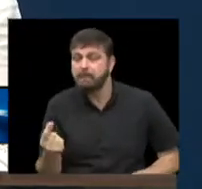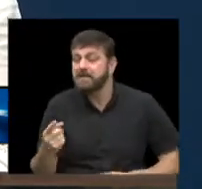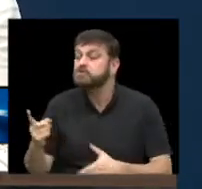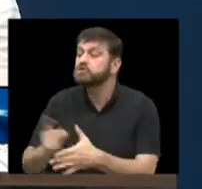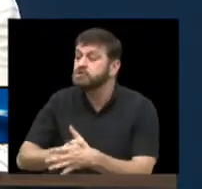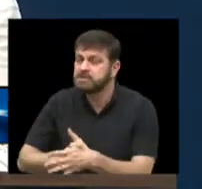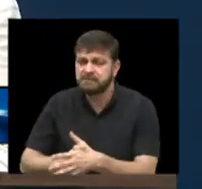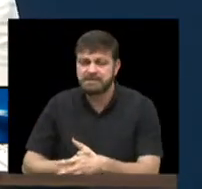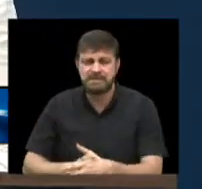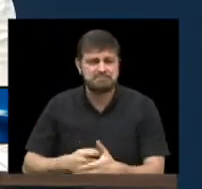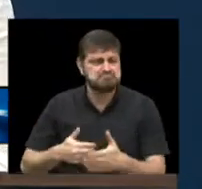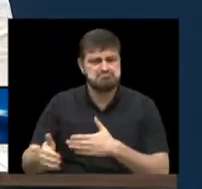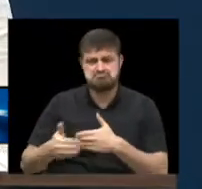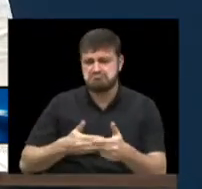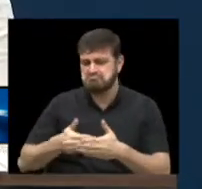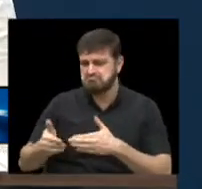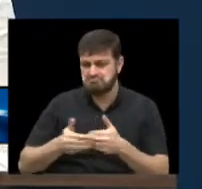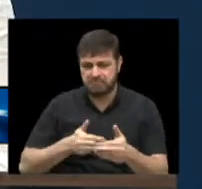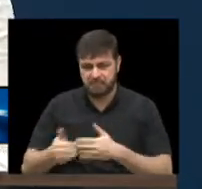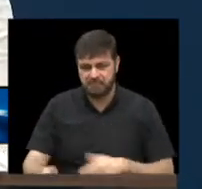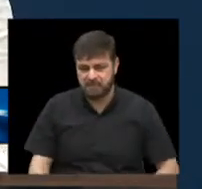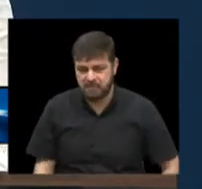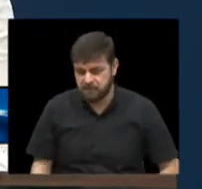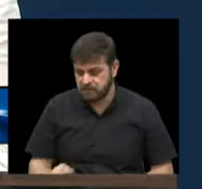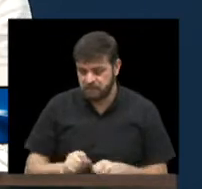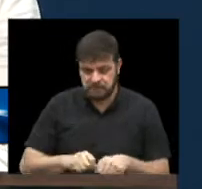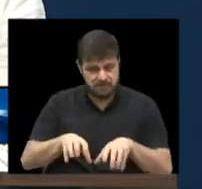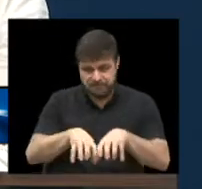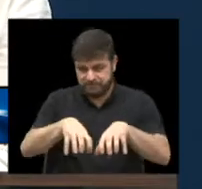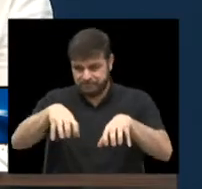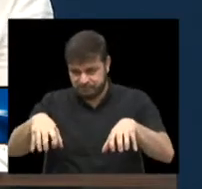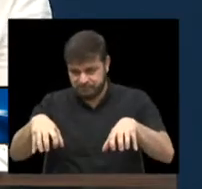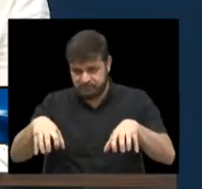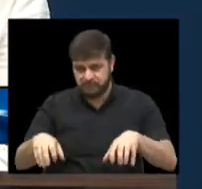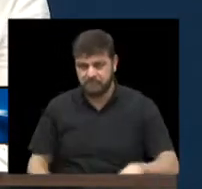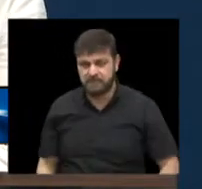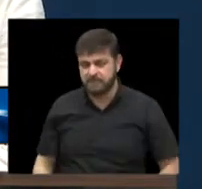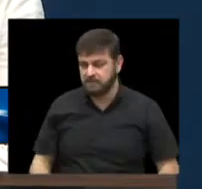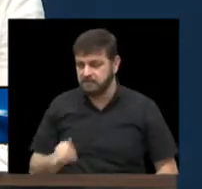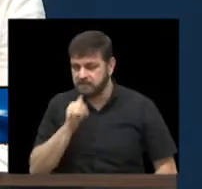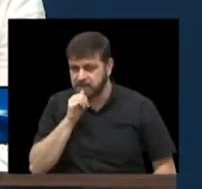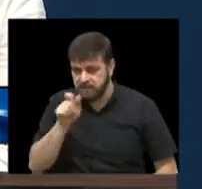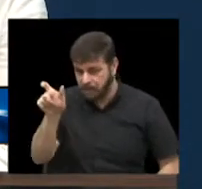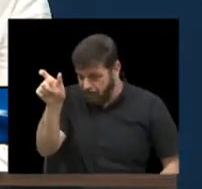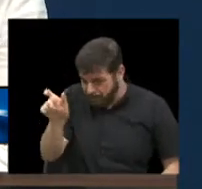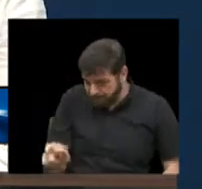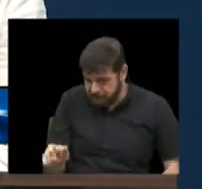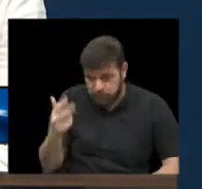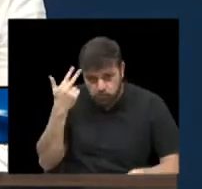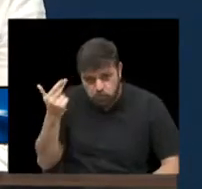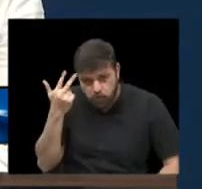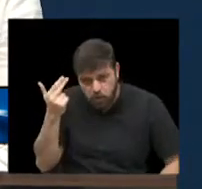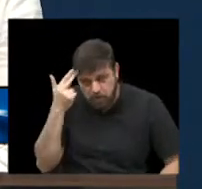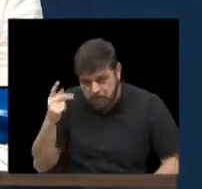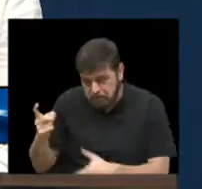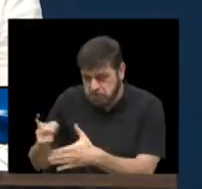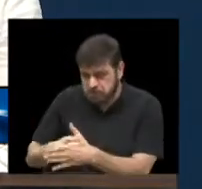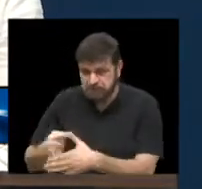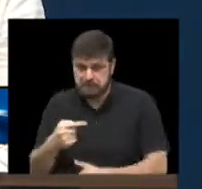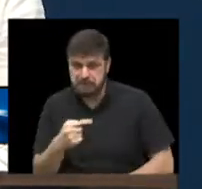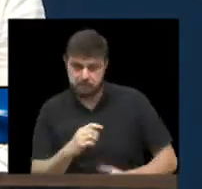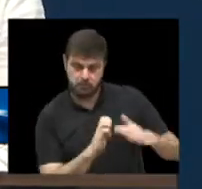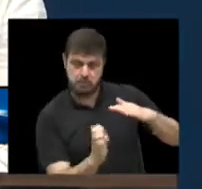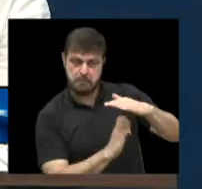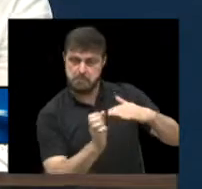dívida. Ele não diferencia uma dívida de uma pessoa comum e a dívida milionária.